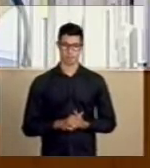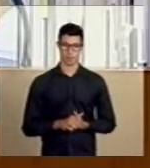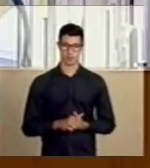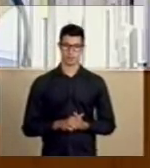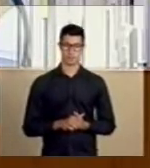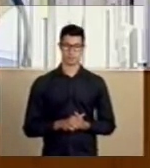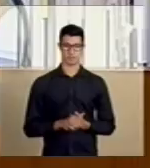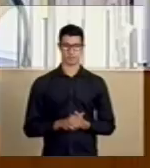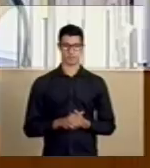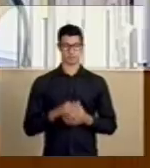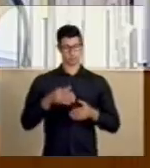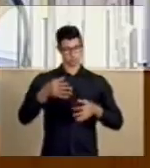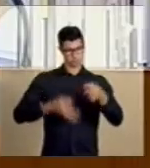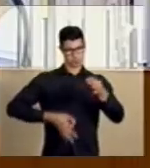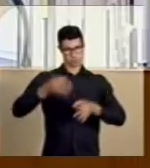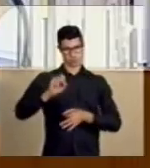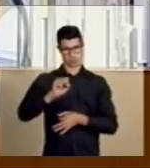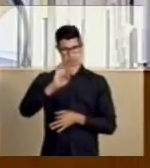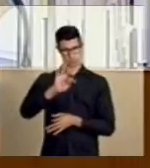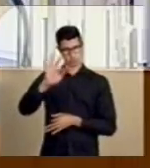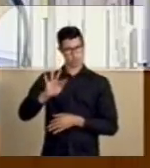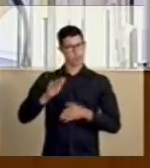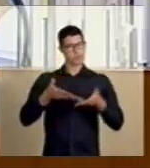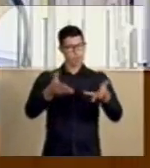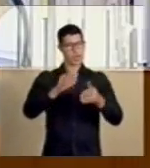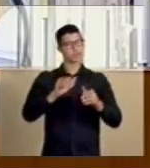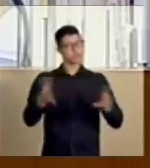O tribunal julgou procedente a ação.